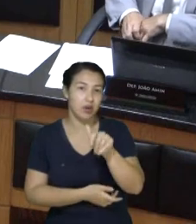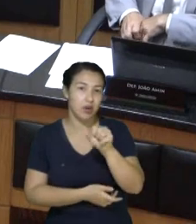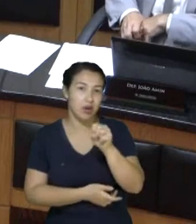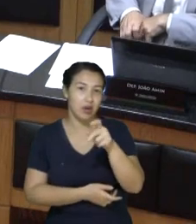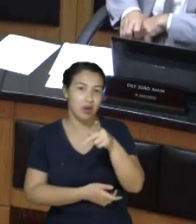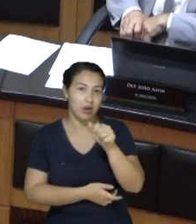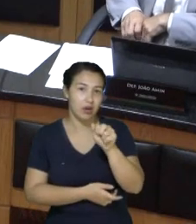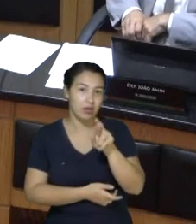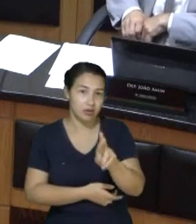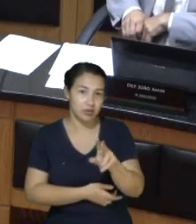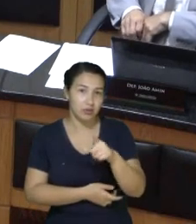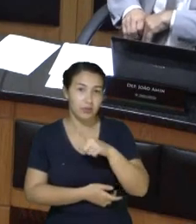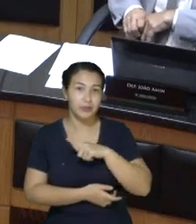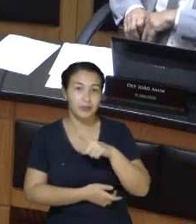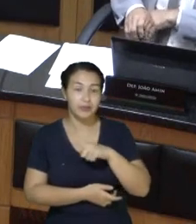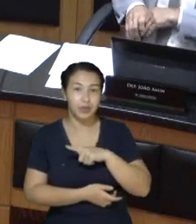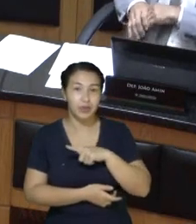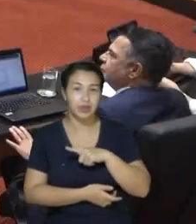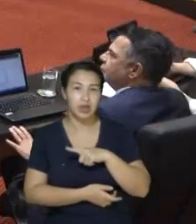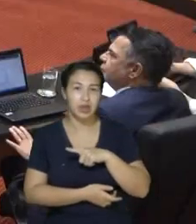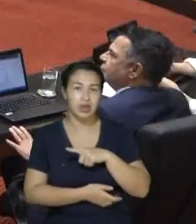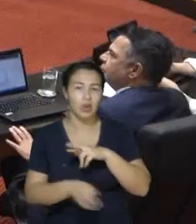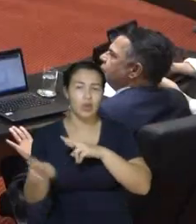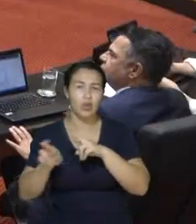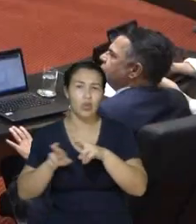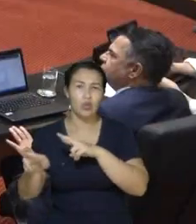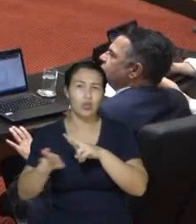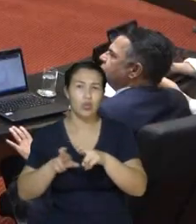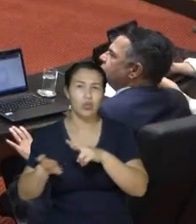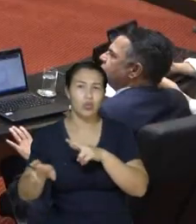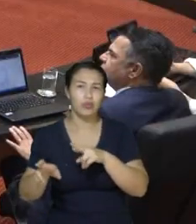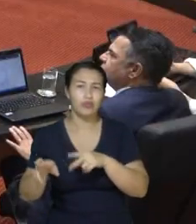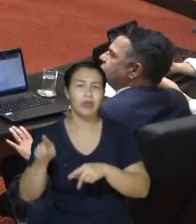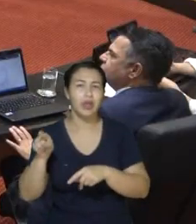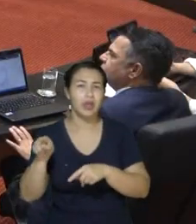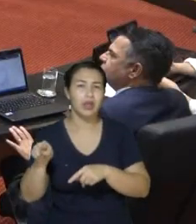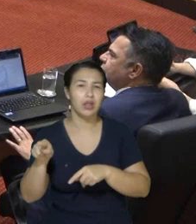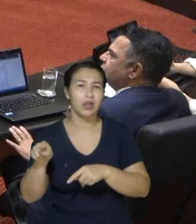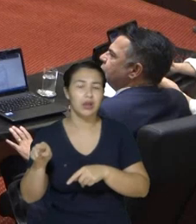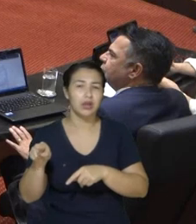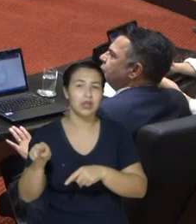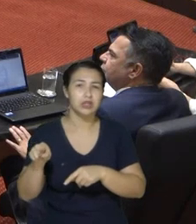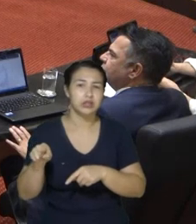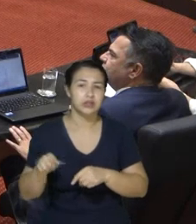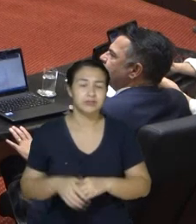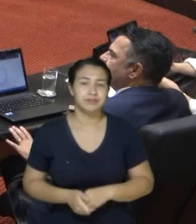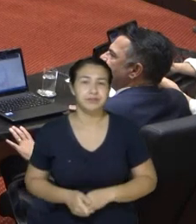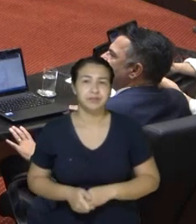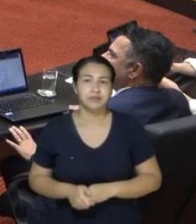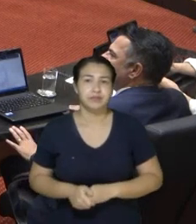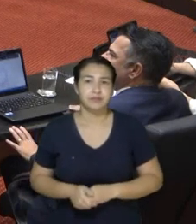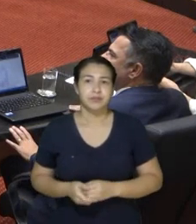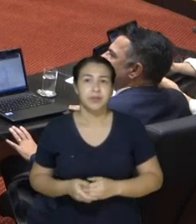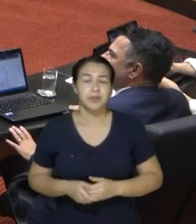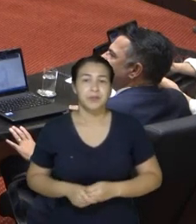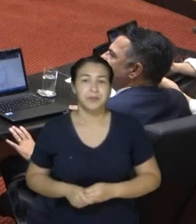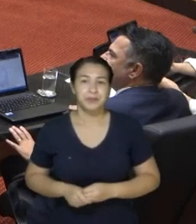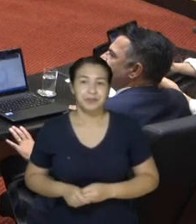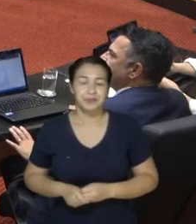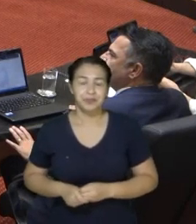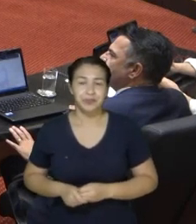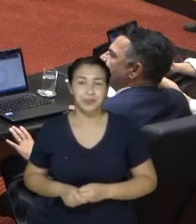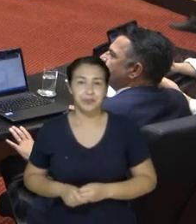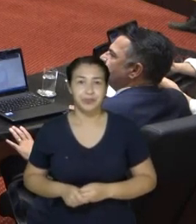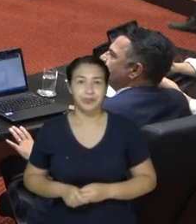temos se não me engano, a rodovia que passa de Gaspar. Hã? É o contrário, é estadualizada.